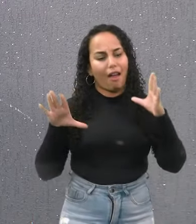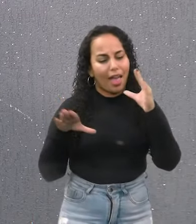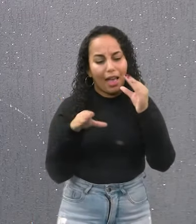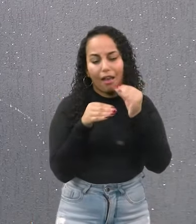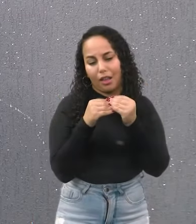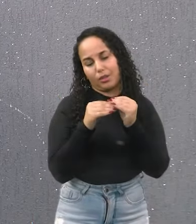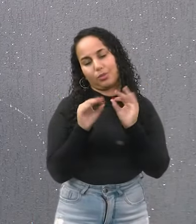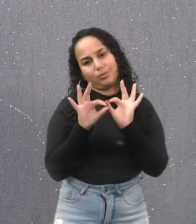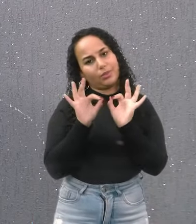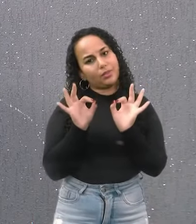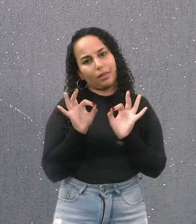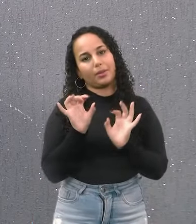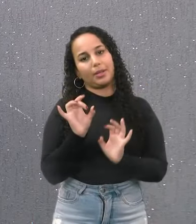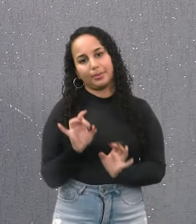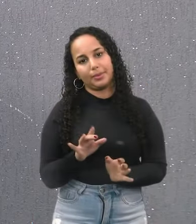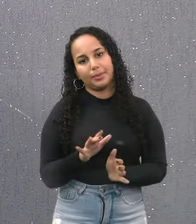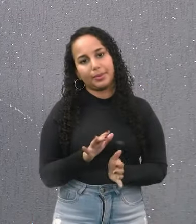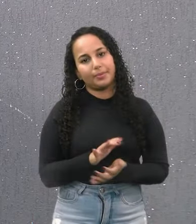Isso é só um pequeno